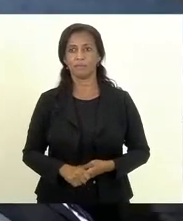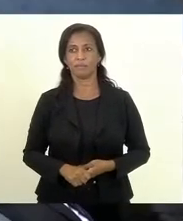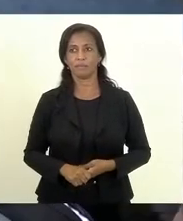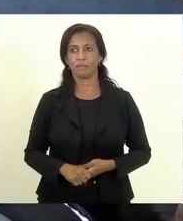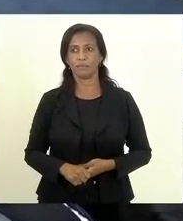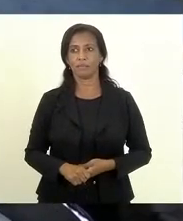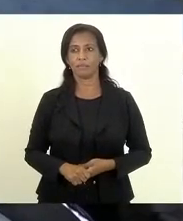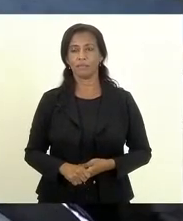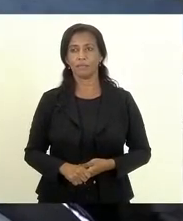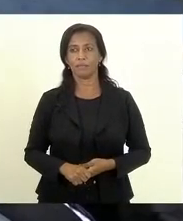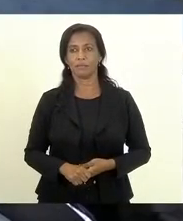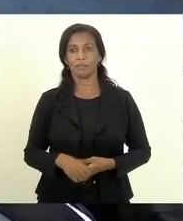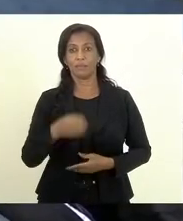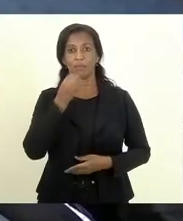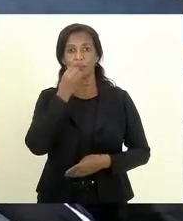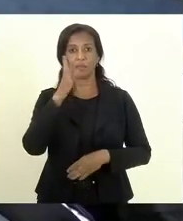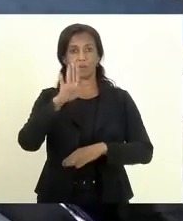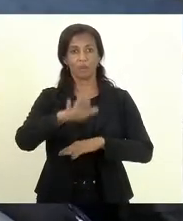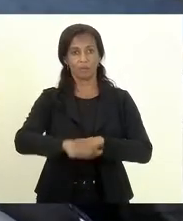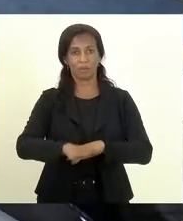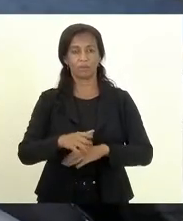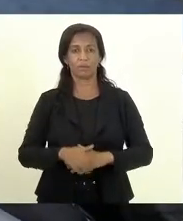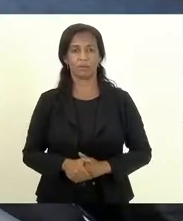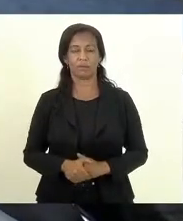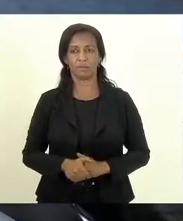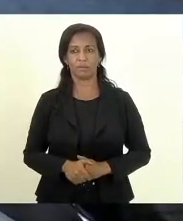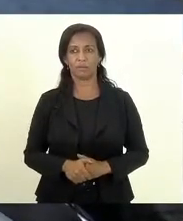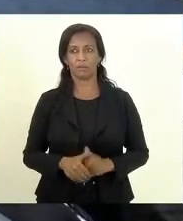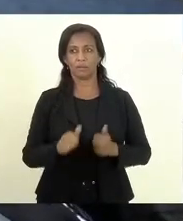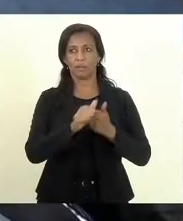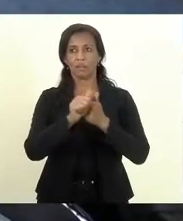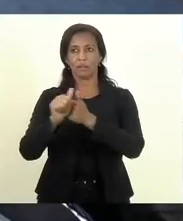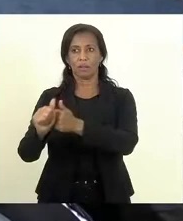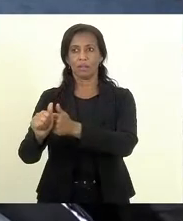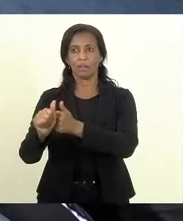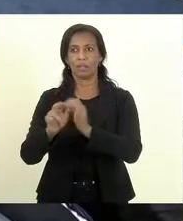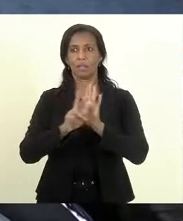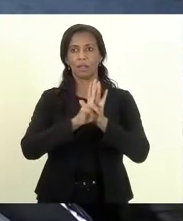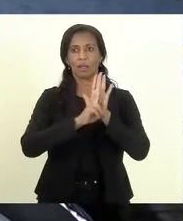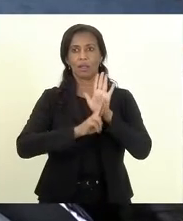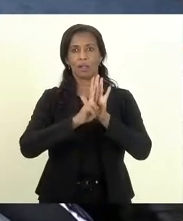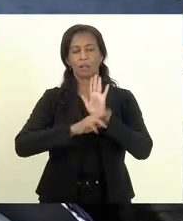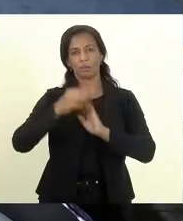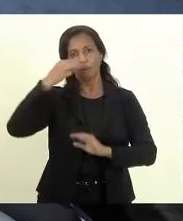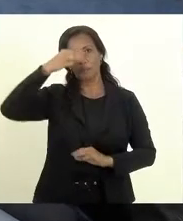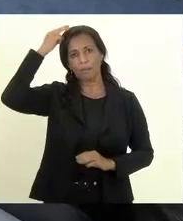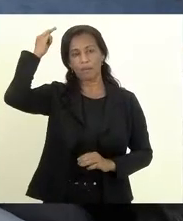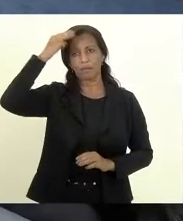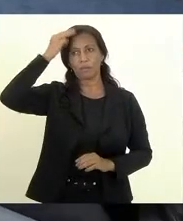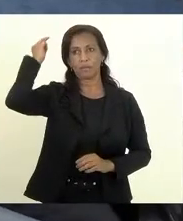Presidente, boa tarde. Acompanho a voto do relator Márcio Pacheco.